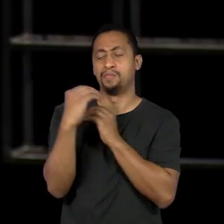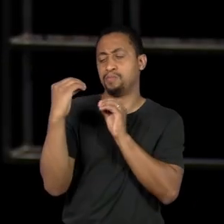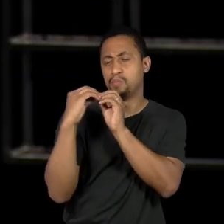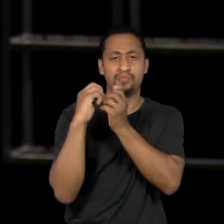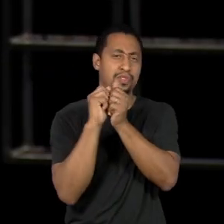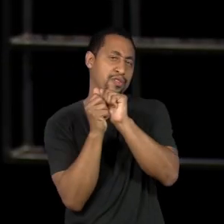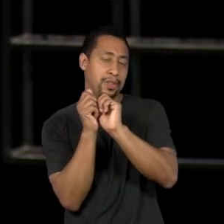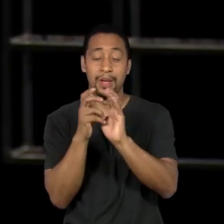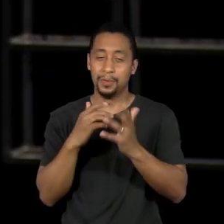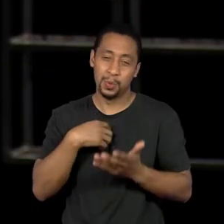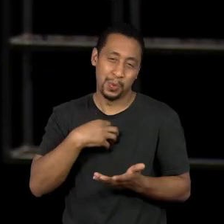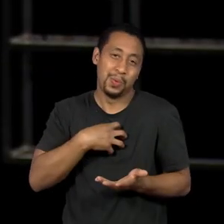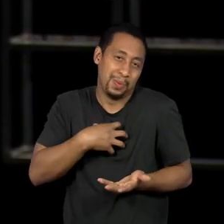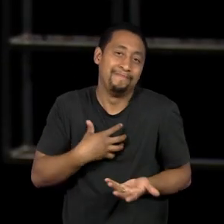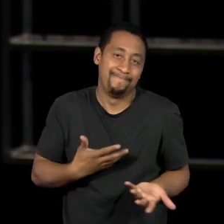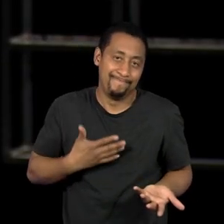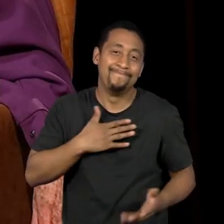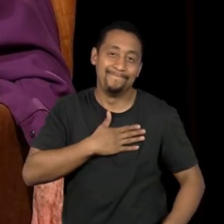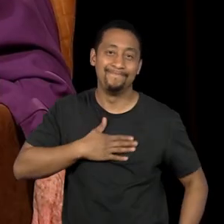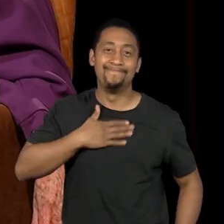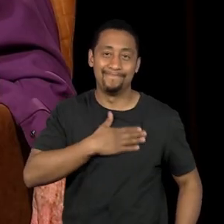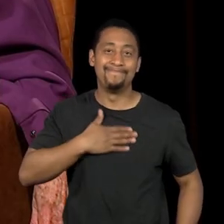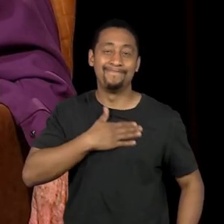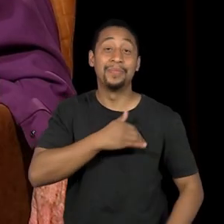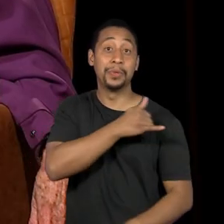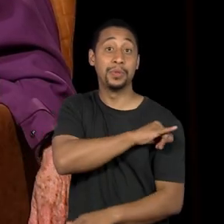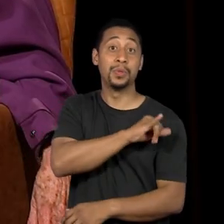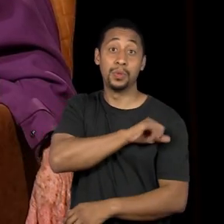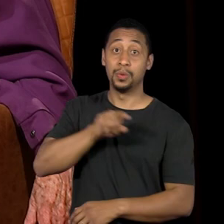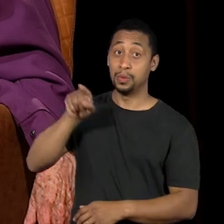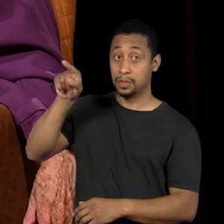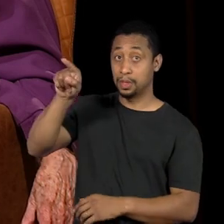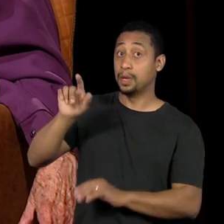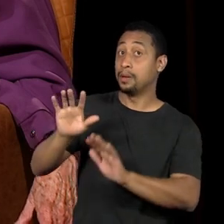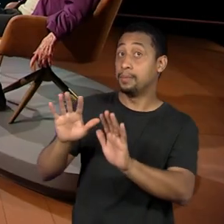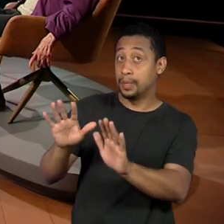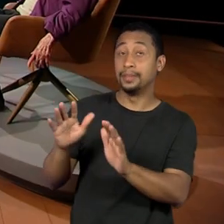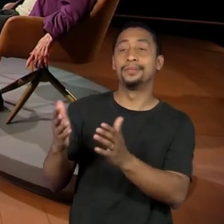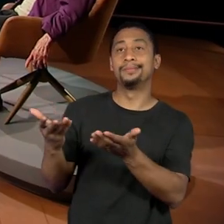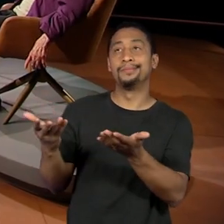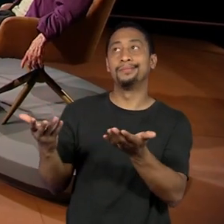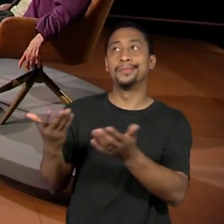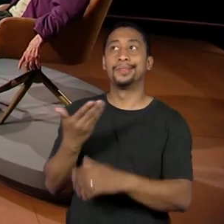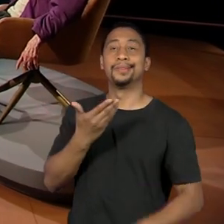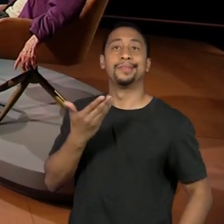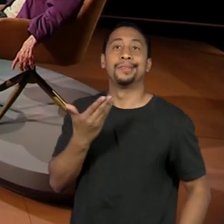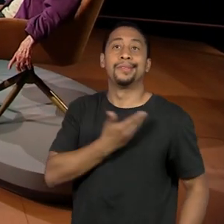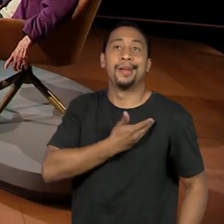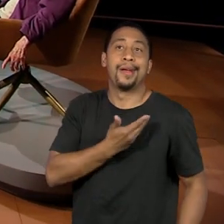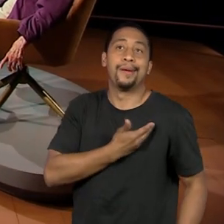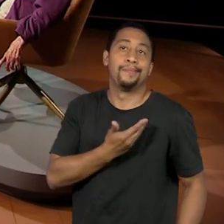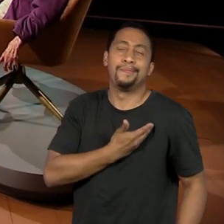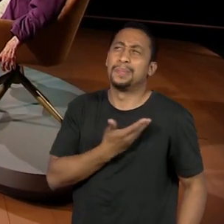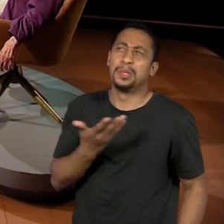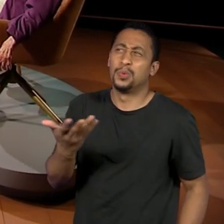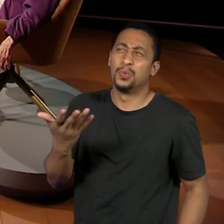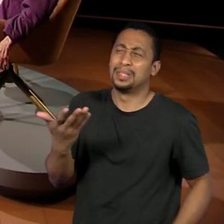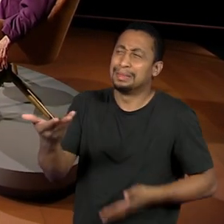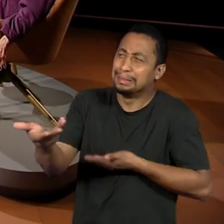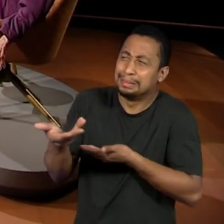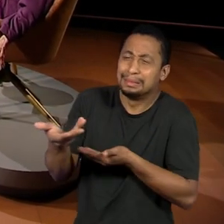gostava muito de fazer. Do Rio de Janeiro, eu fui para a Europa com o balé da Dalla Oscar e ficamos lá quase